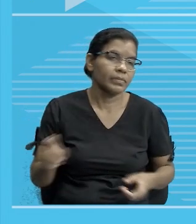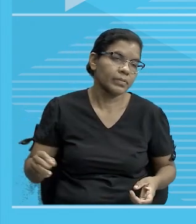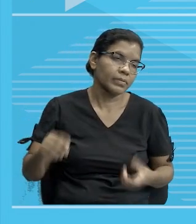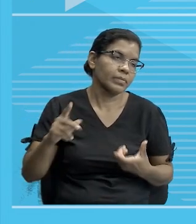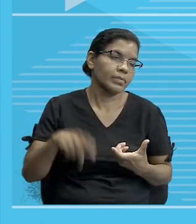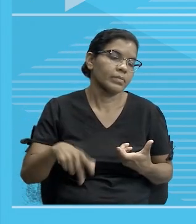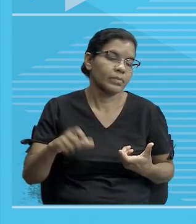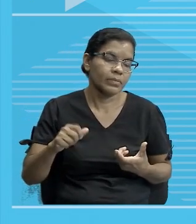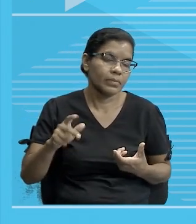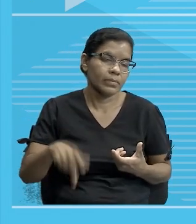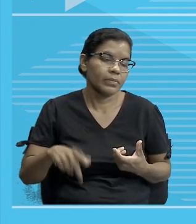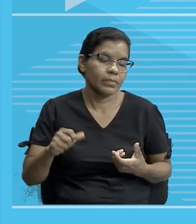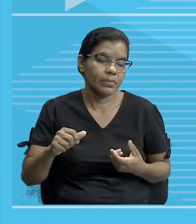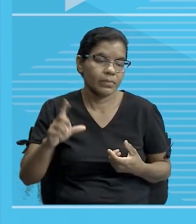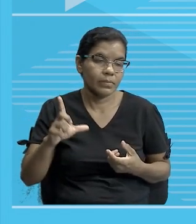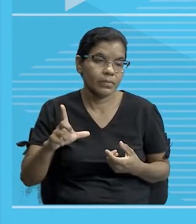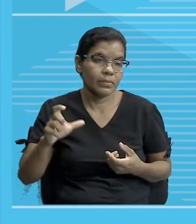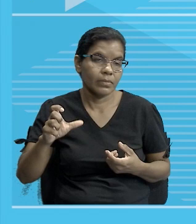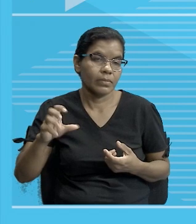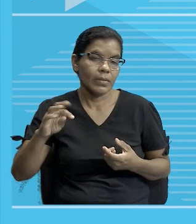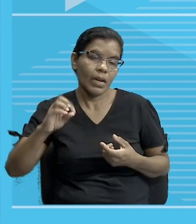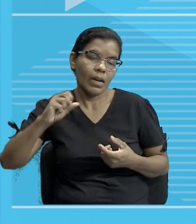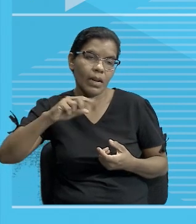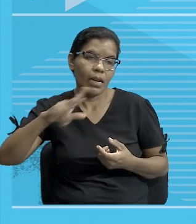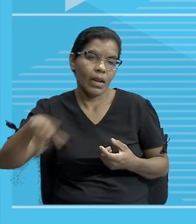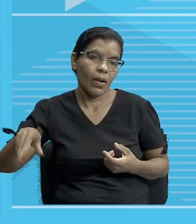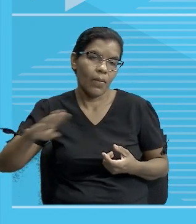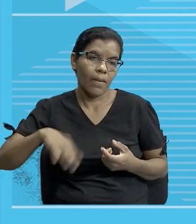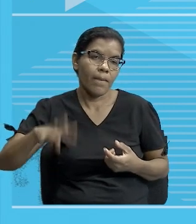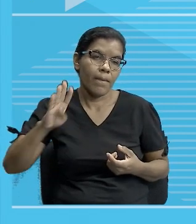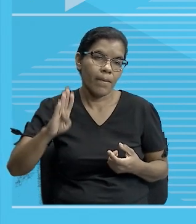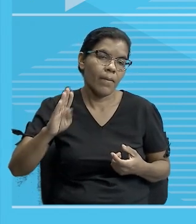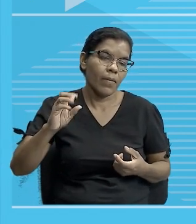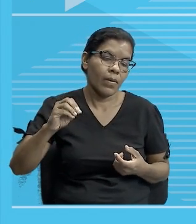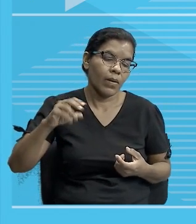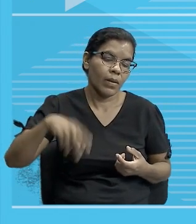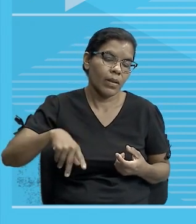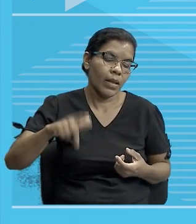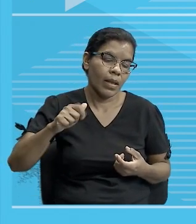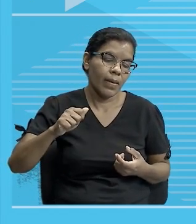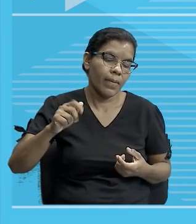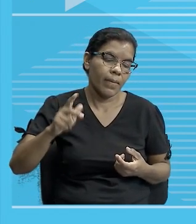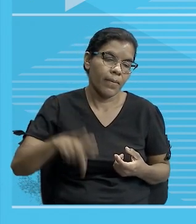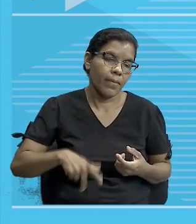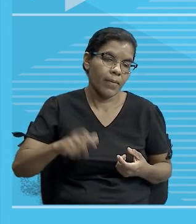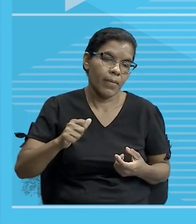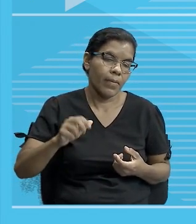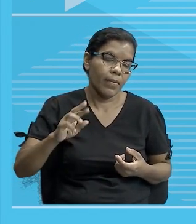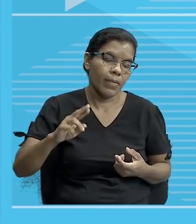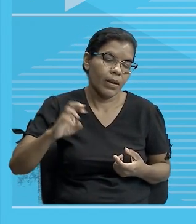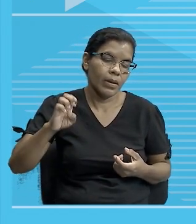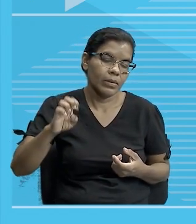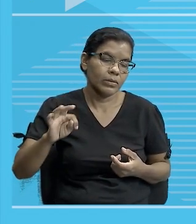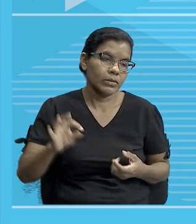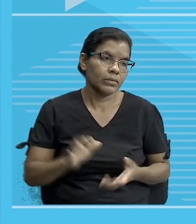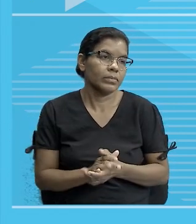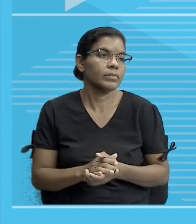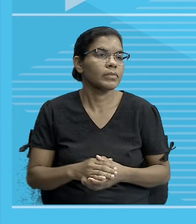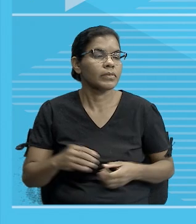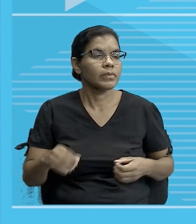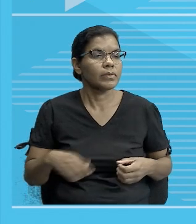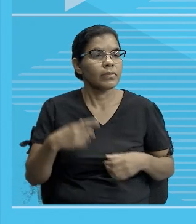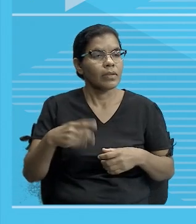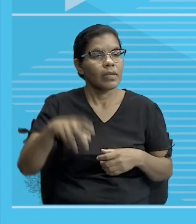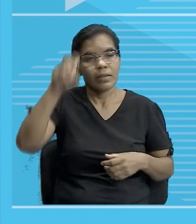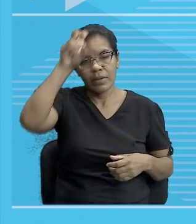lá no Egito contra os ingleses. Napoleão Bonaparte estava no Egito contra os ingleses, ele